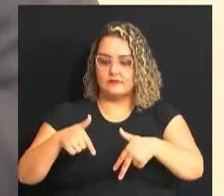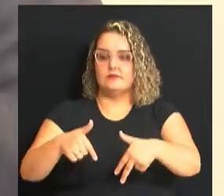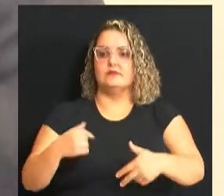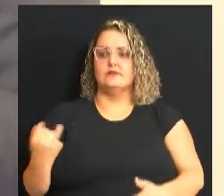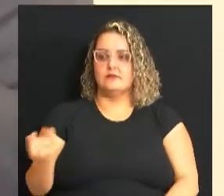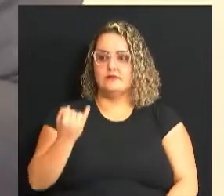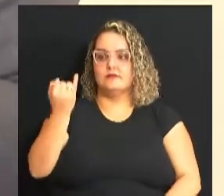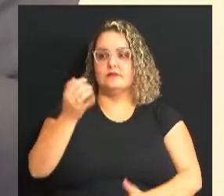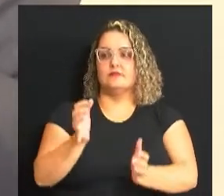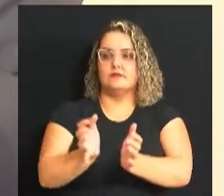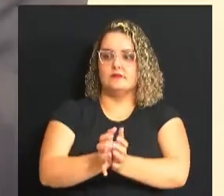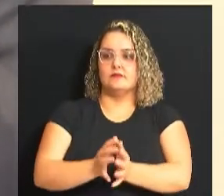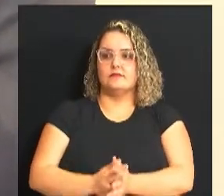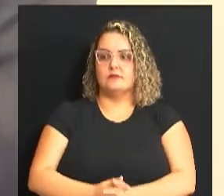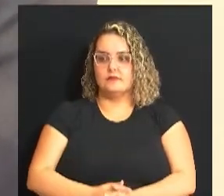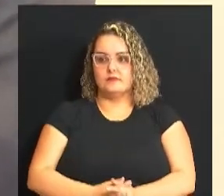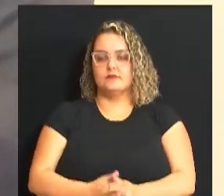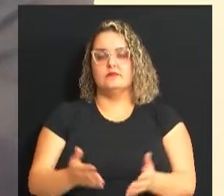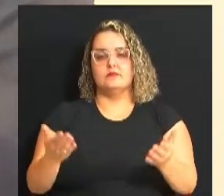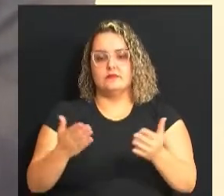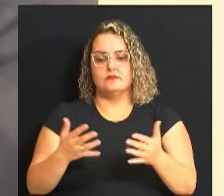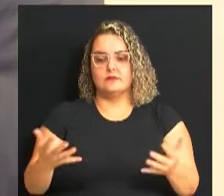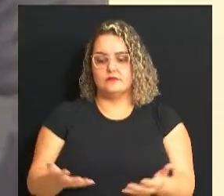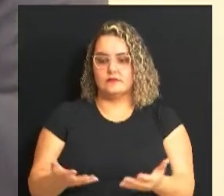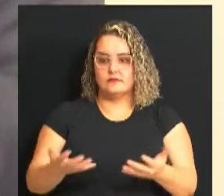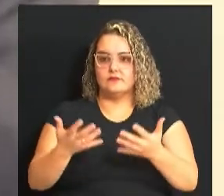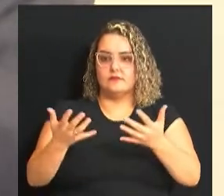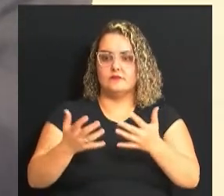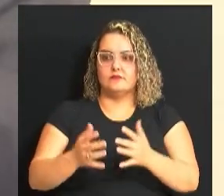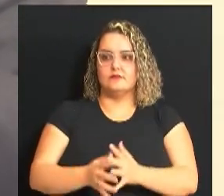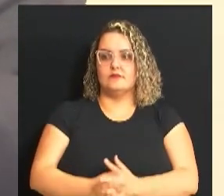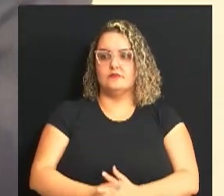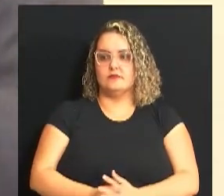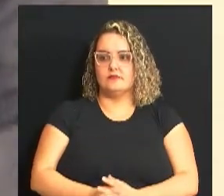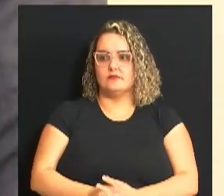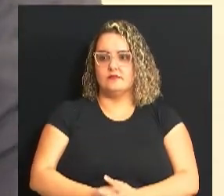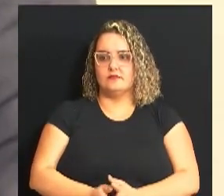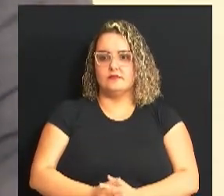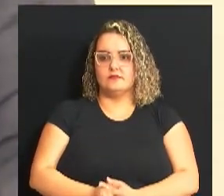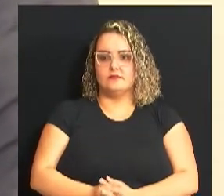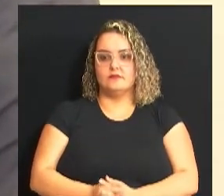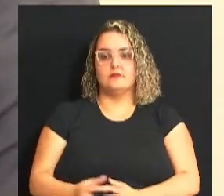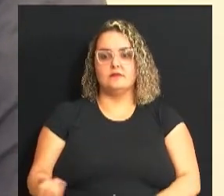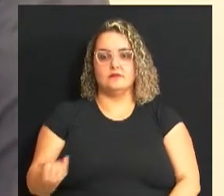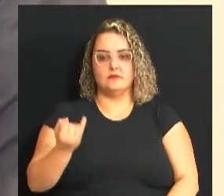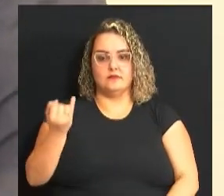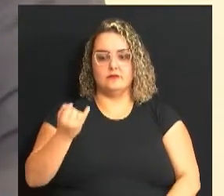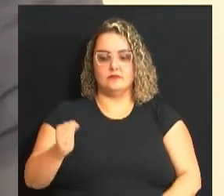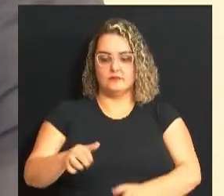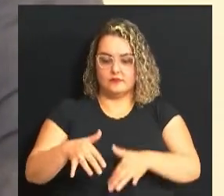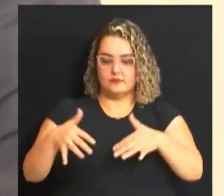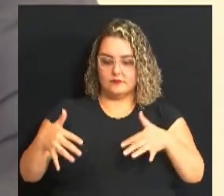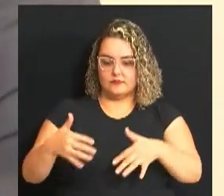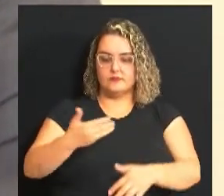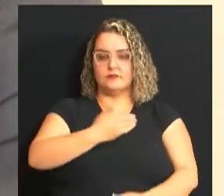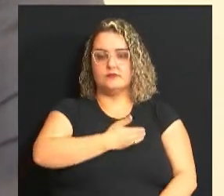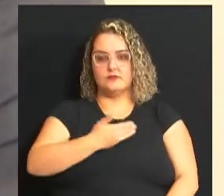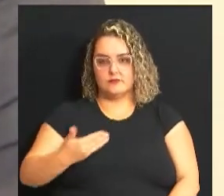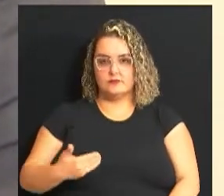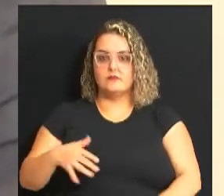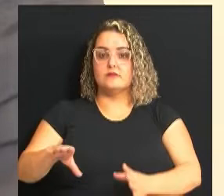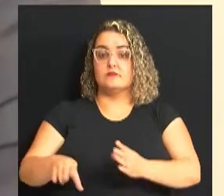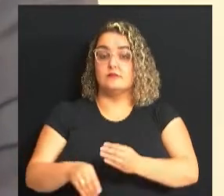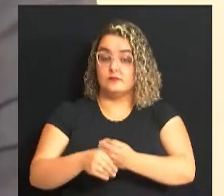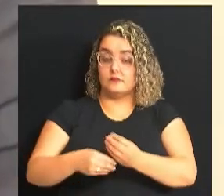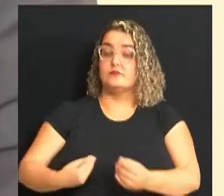comissão e que hoje promove esta importante audiência pública que acrescentará a vida dos